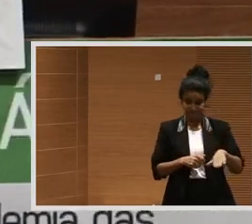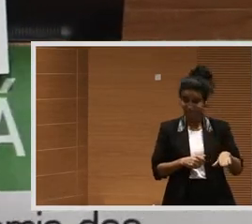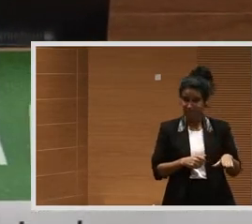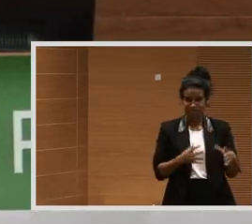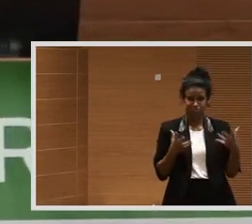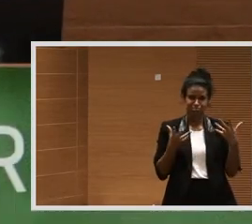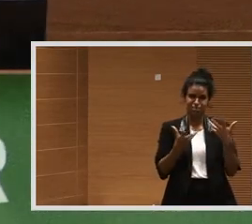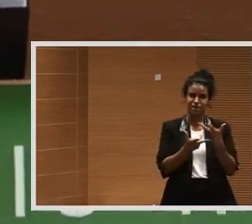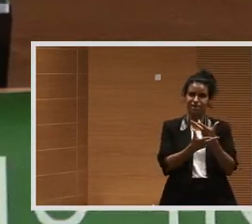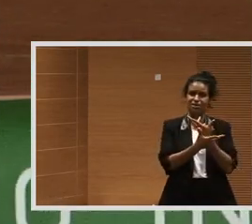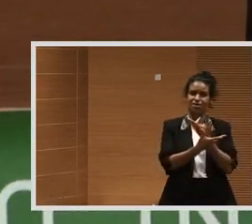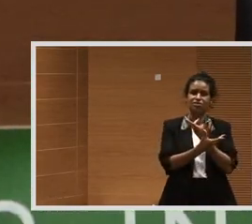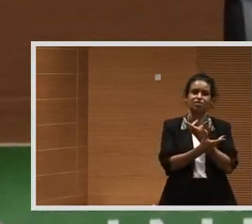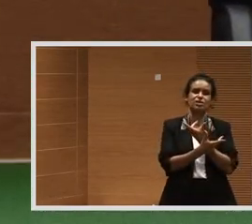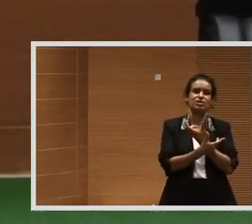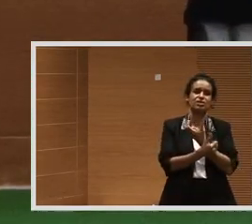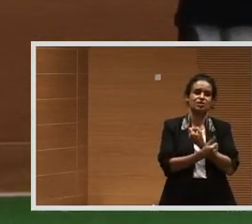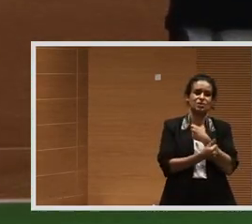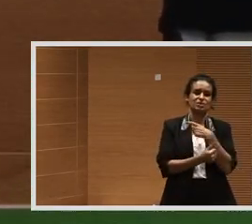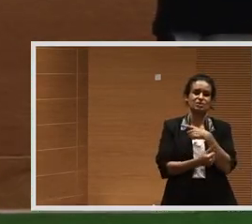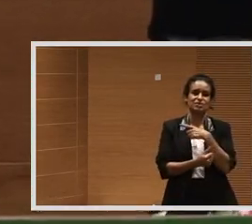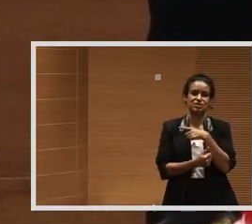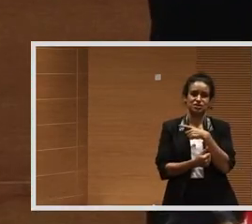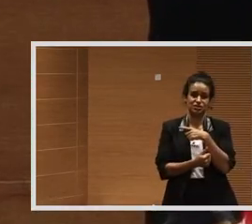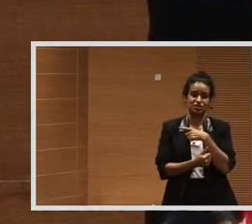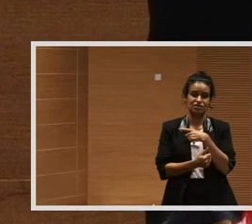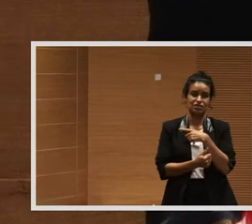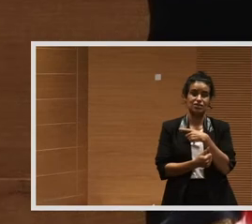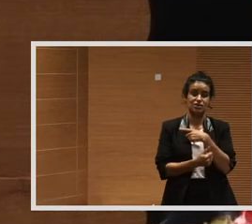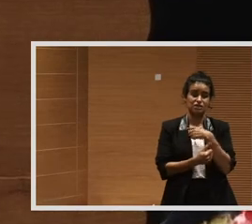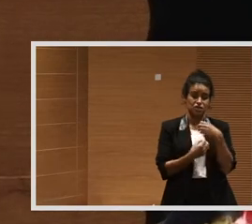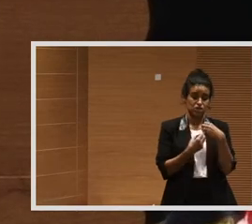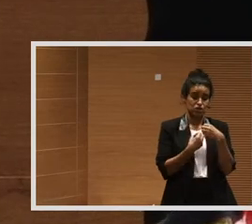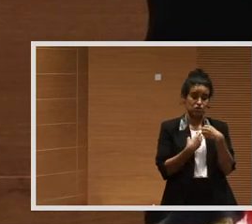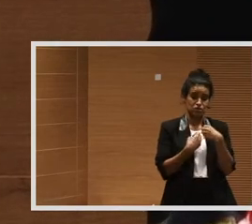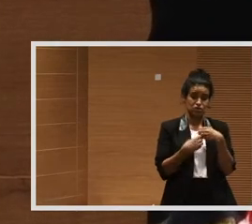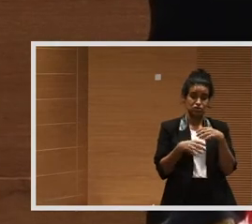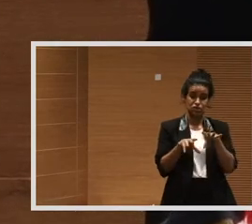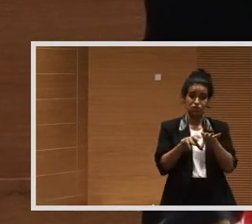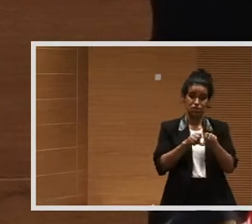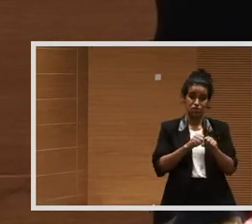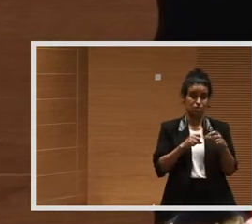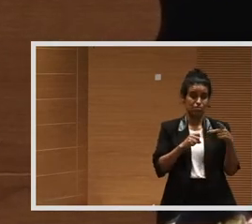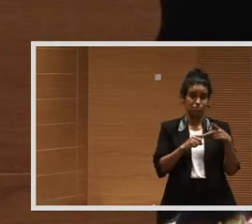maravilhosa, que formou a gente como pediatra.